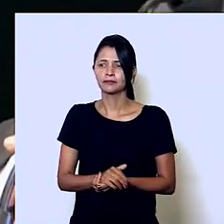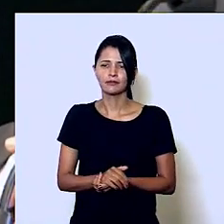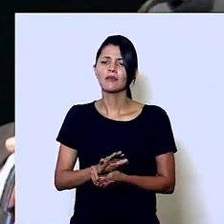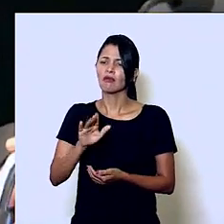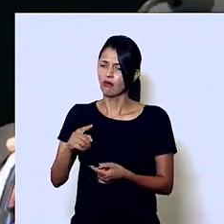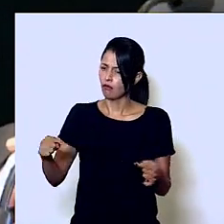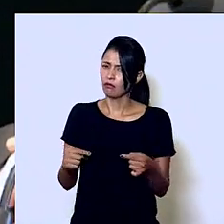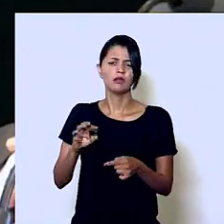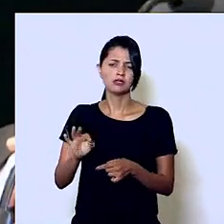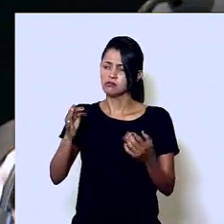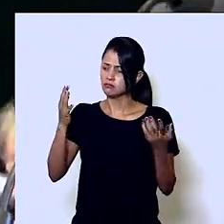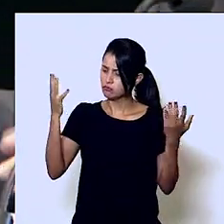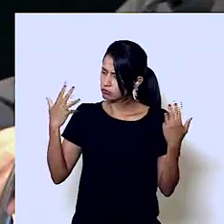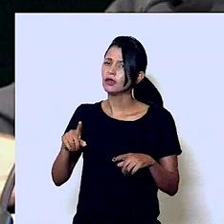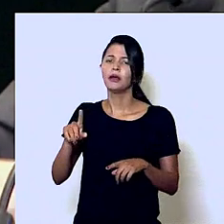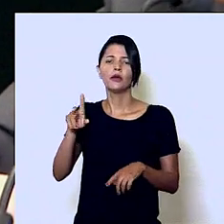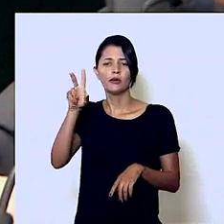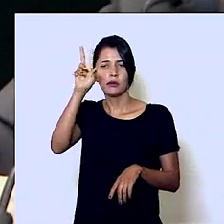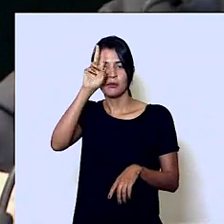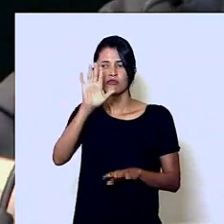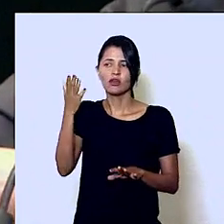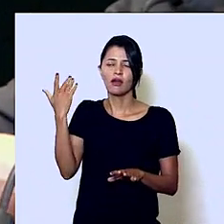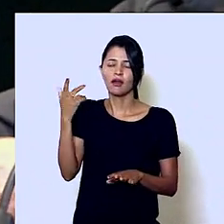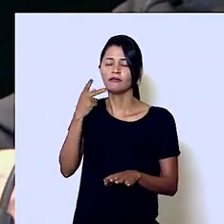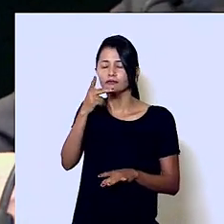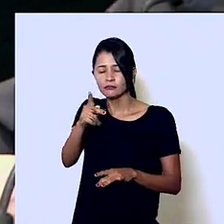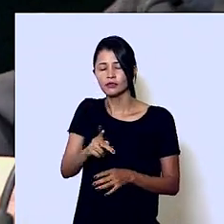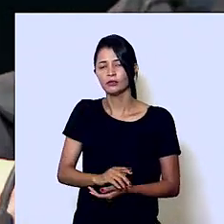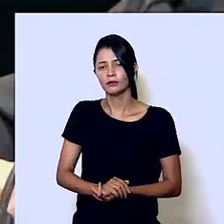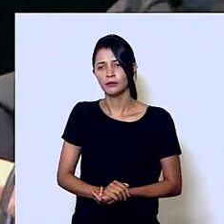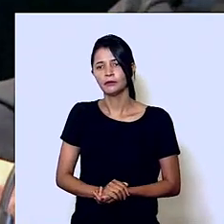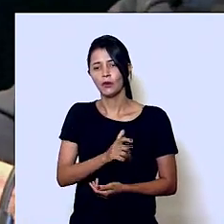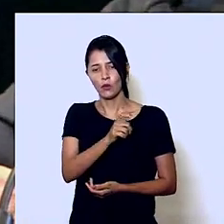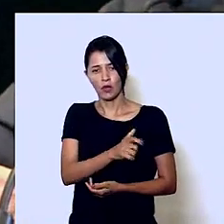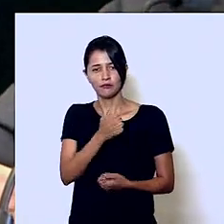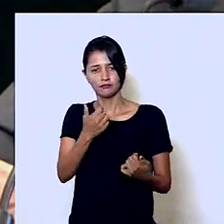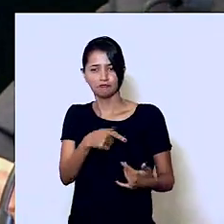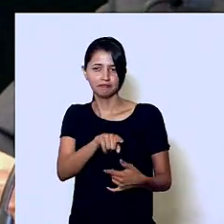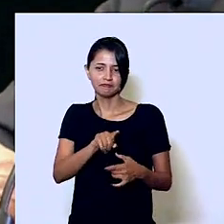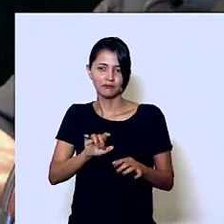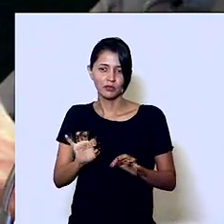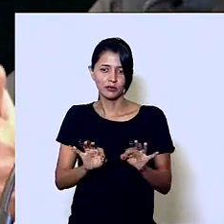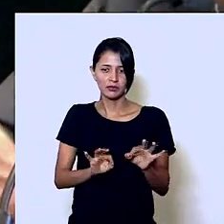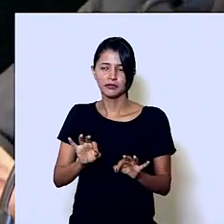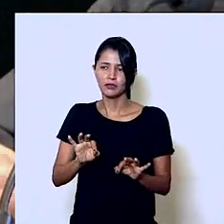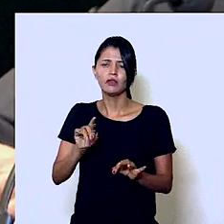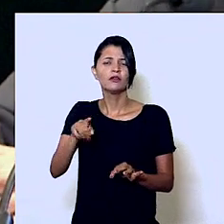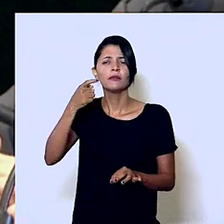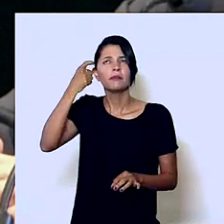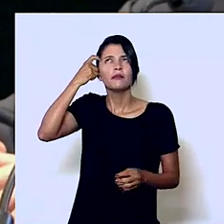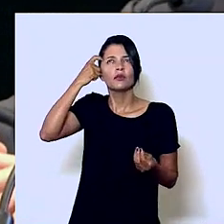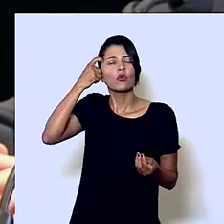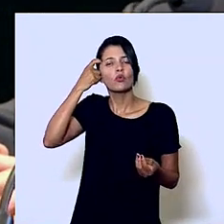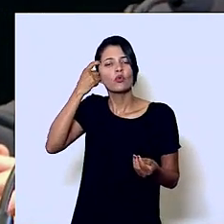natural, como lembrava Gelson. E eu fico imaginando qual seria a atitude do próprio embaixador